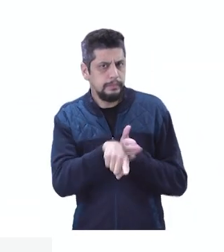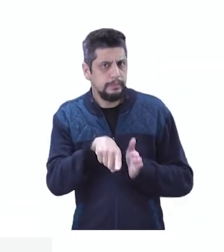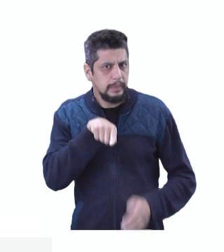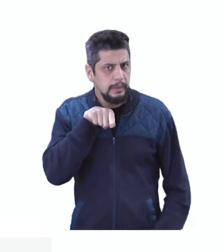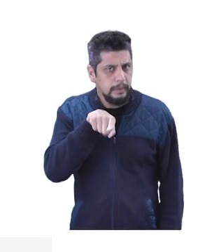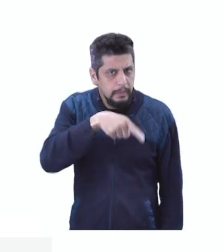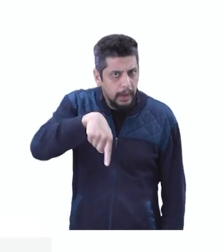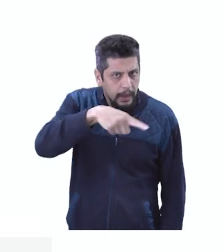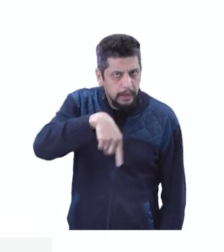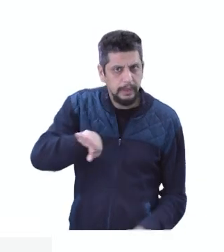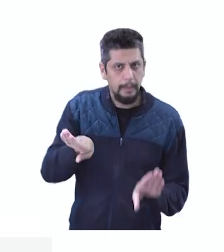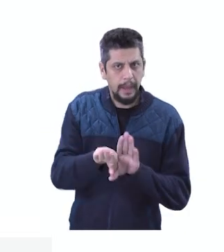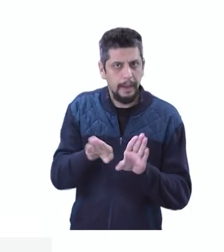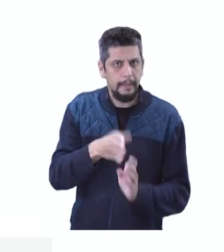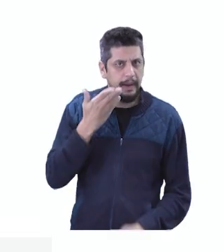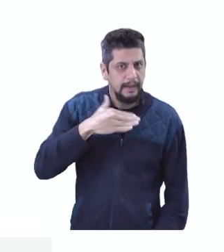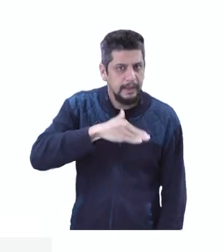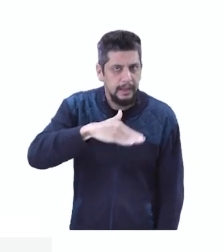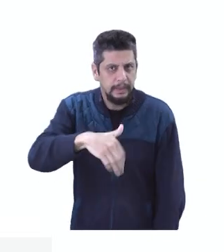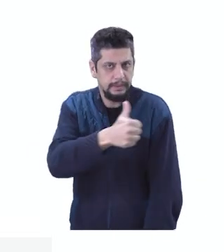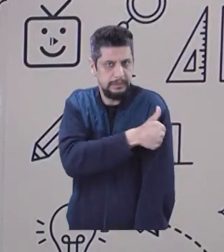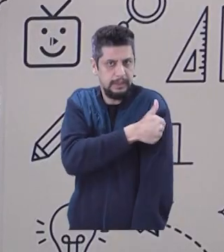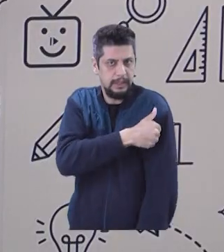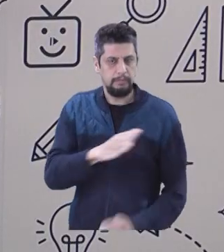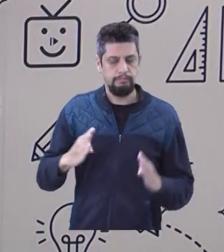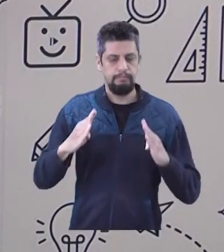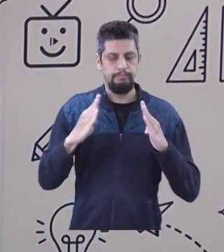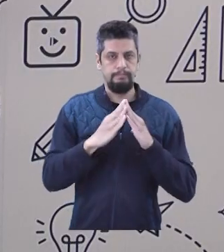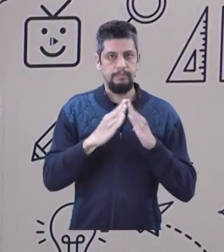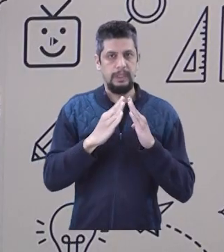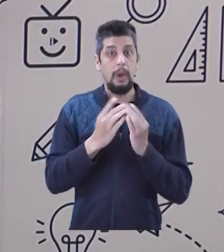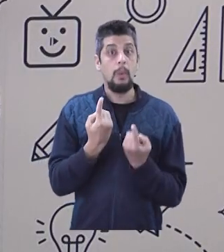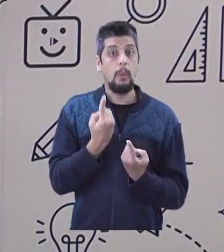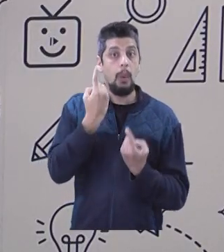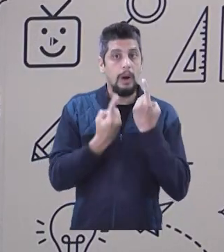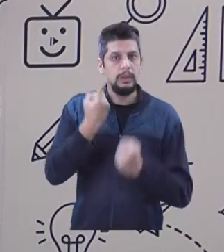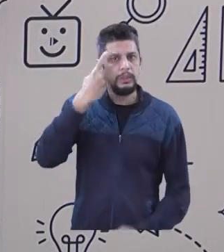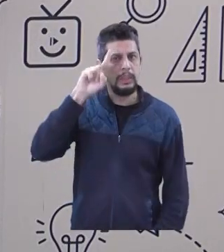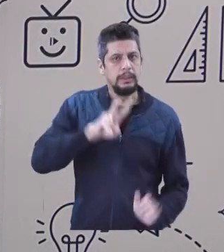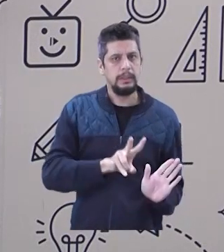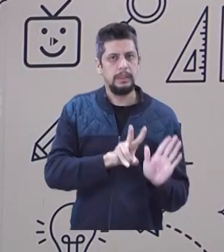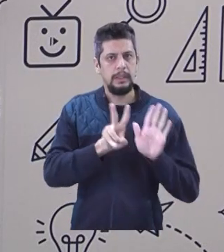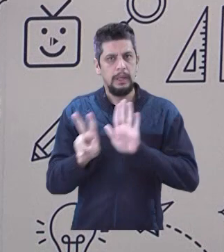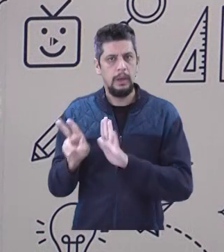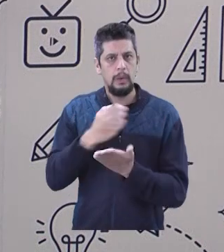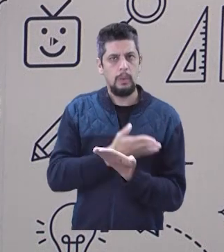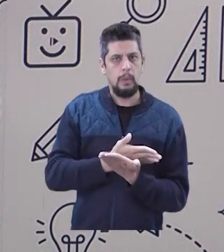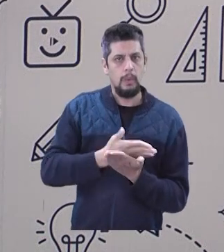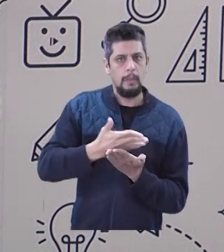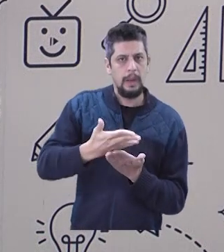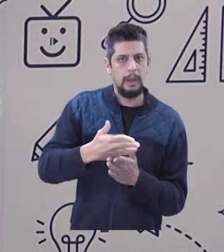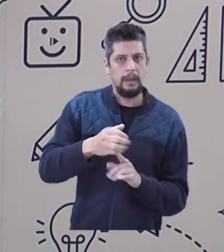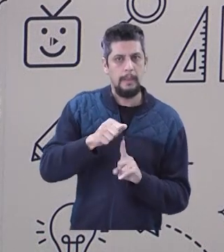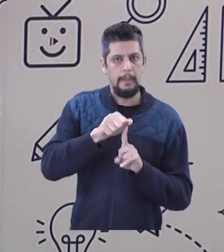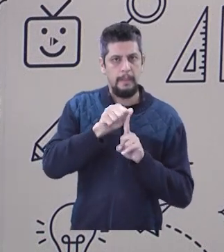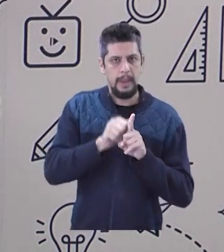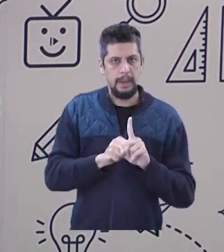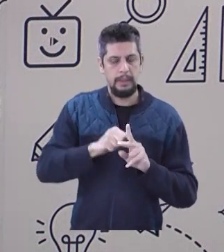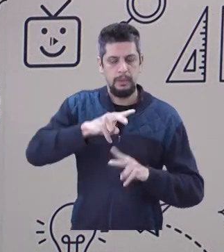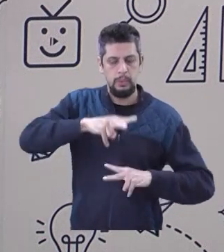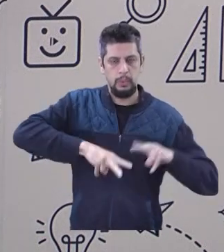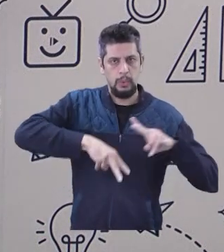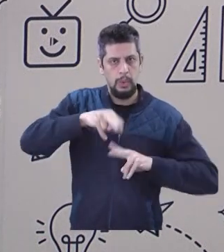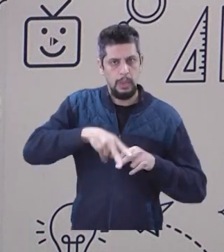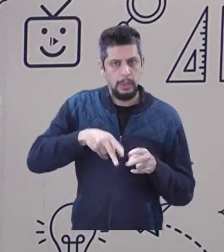vou fazer uma pergunta para você. Certo. Para você e para as crianças que estão lá em casa. Olha só. Em qual dia da semana